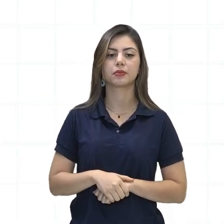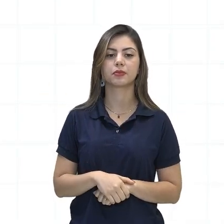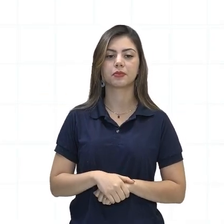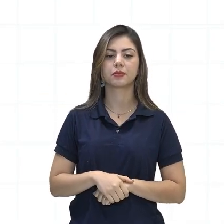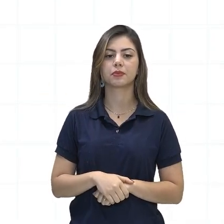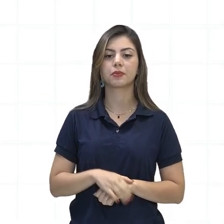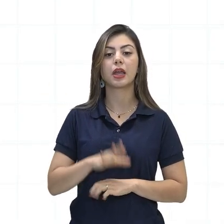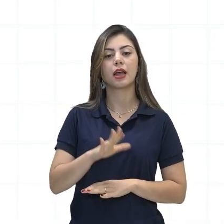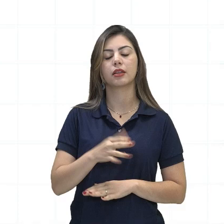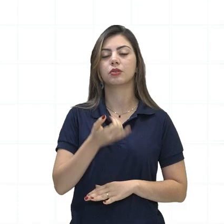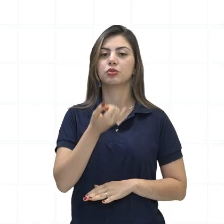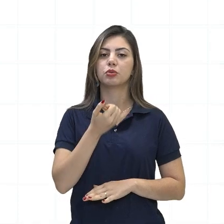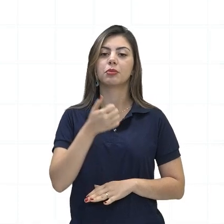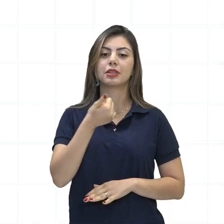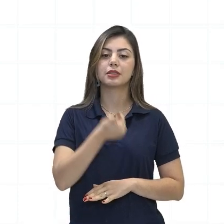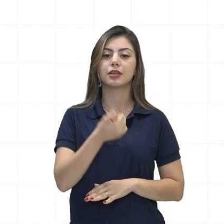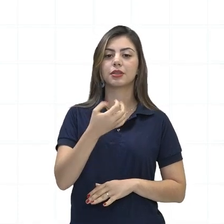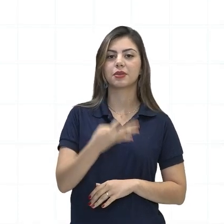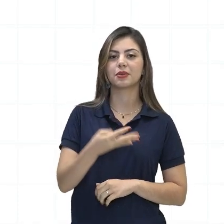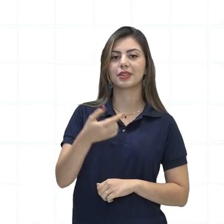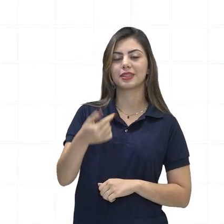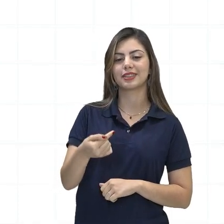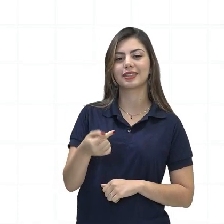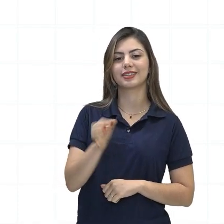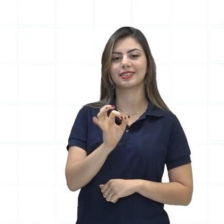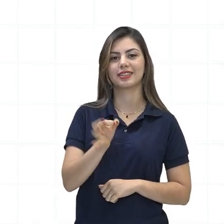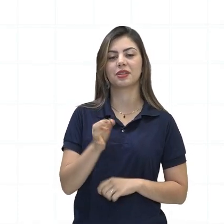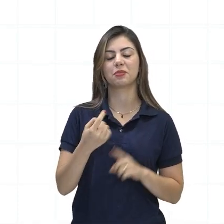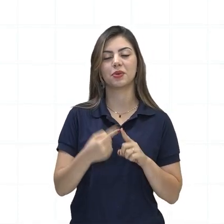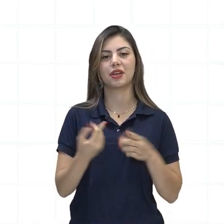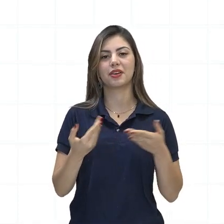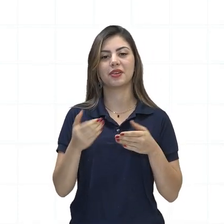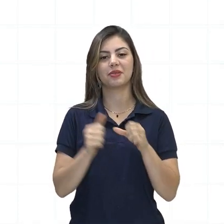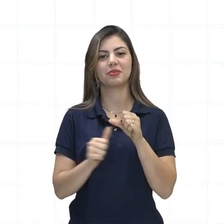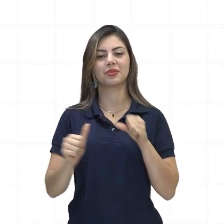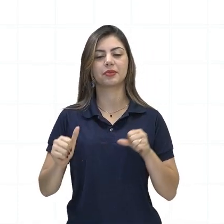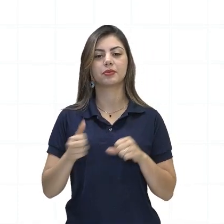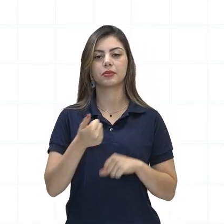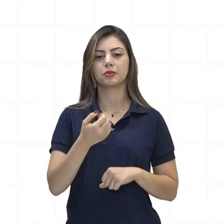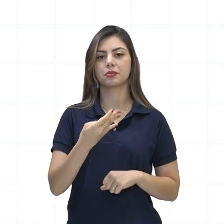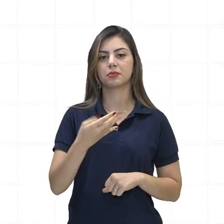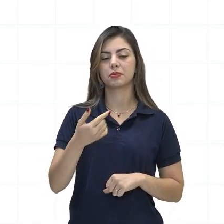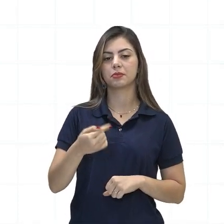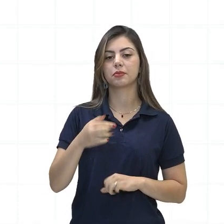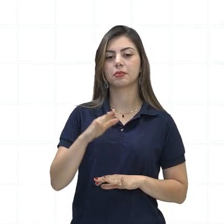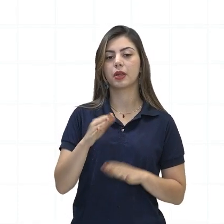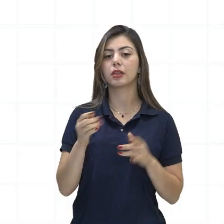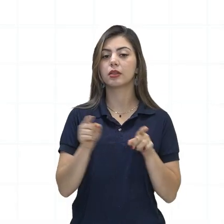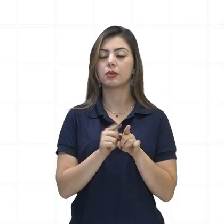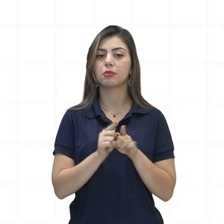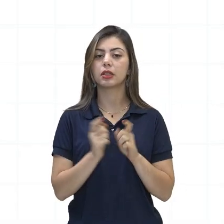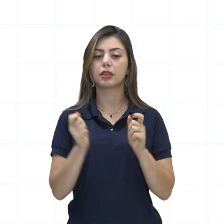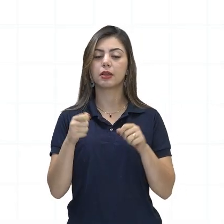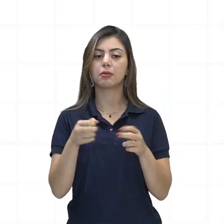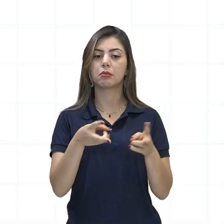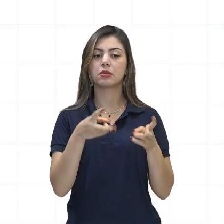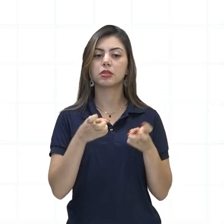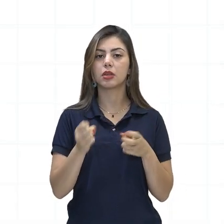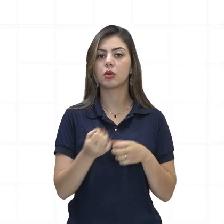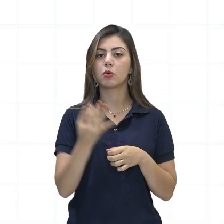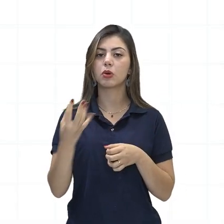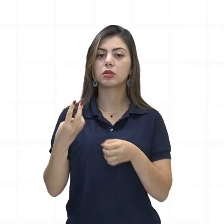Agora, ó, 147. Agora que ele carregou o número. E por último, a gente pode ainda visualizar a